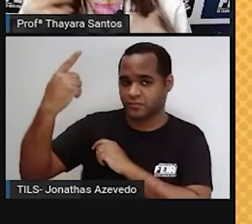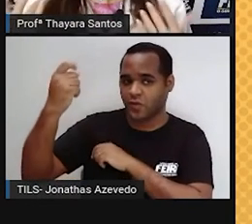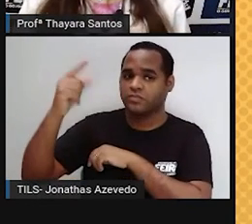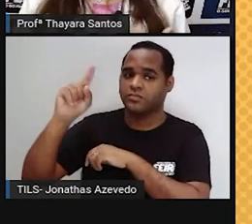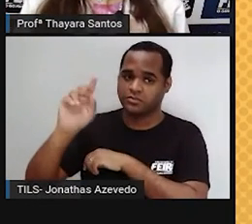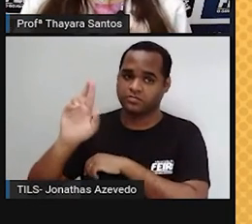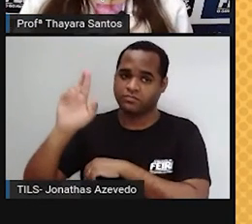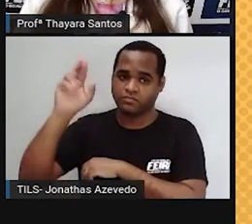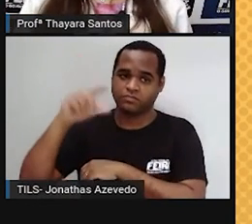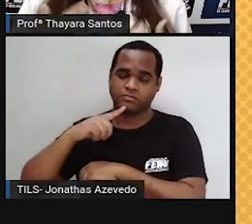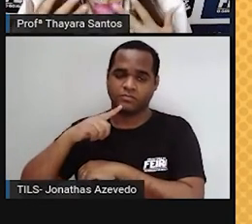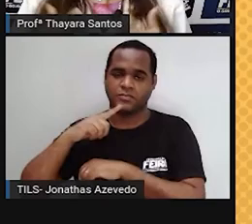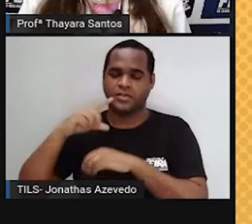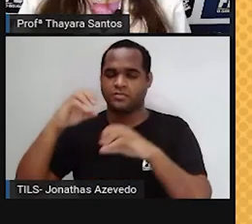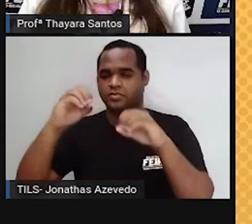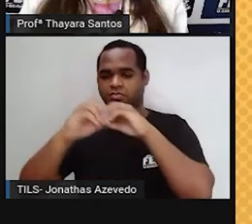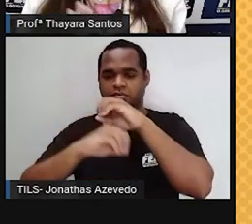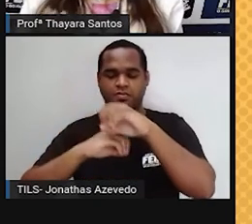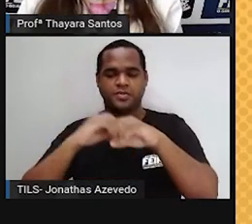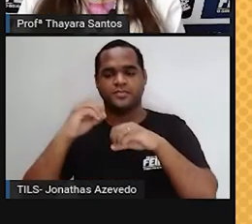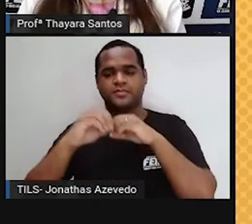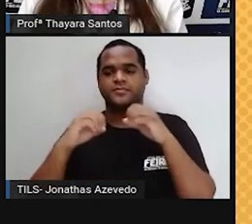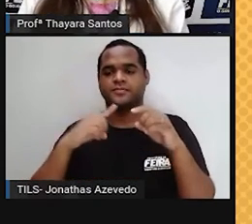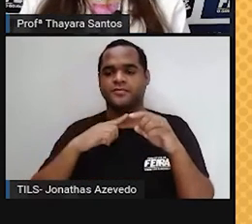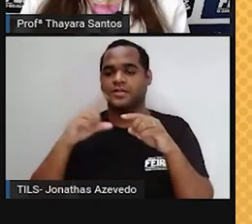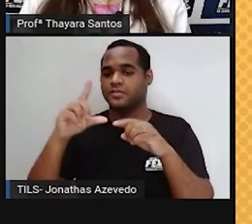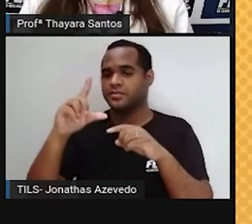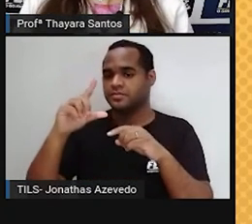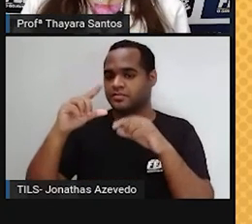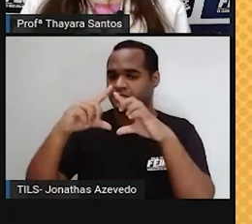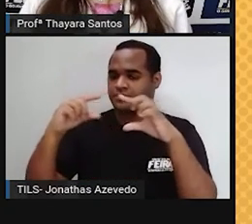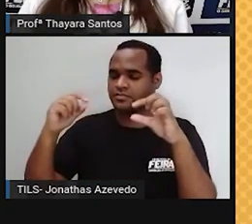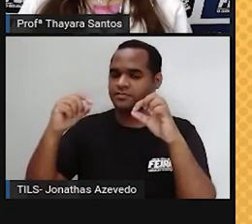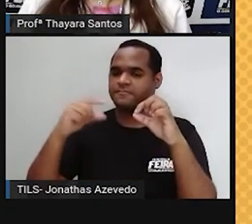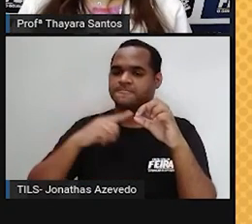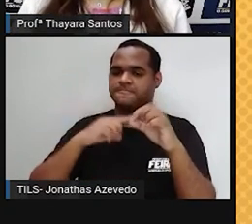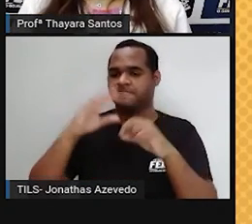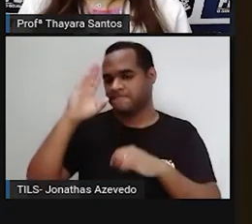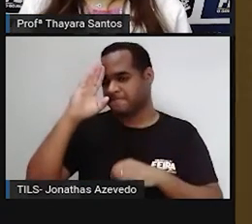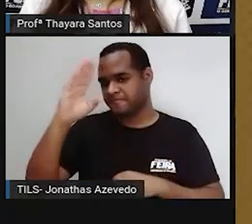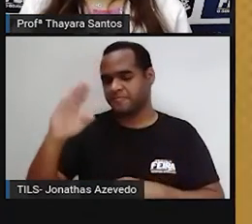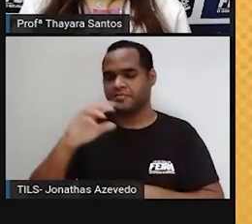eles orbitam os planetas, como é o nosso caso aqui da Lua, o nosso satélite natural.